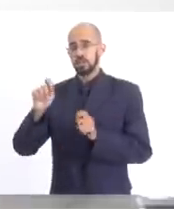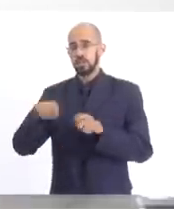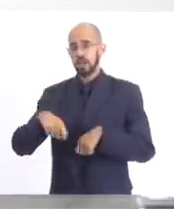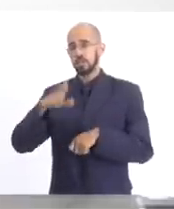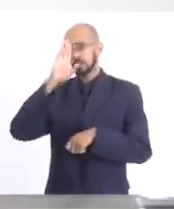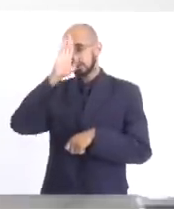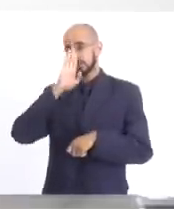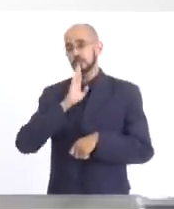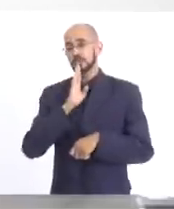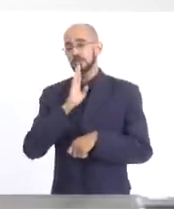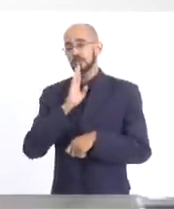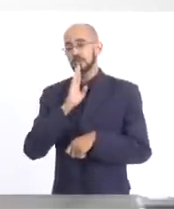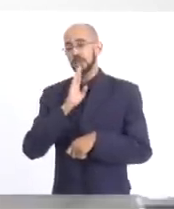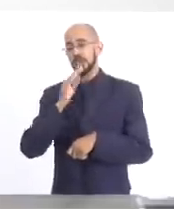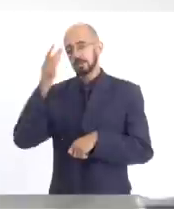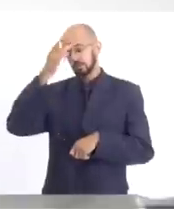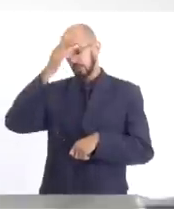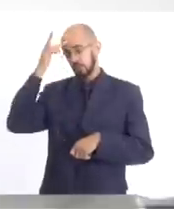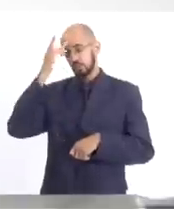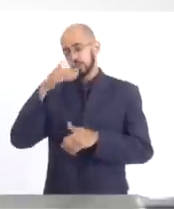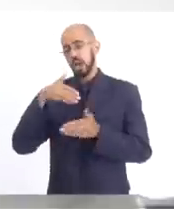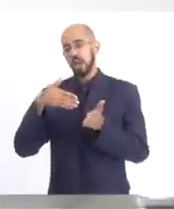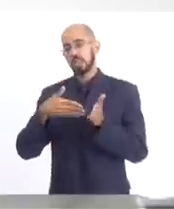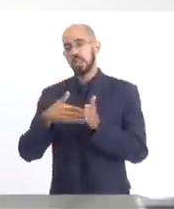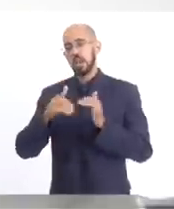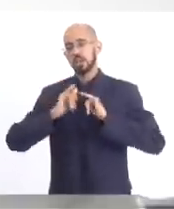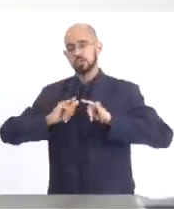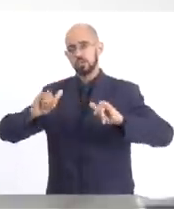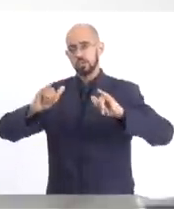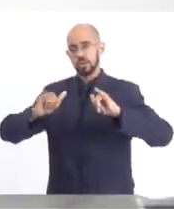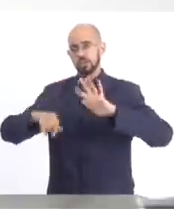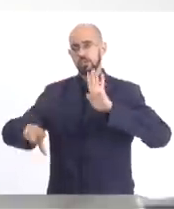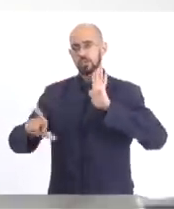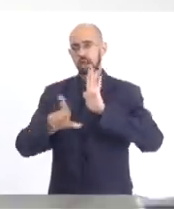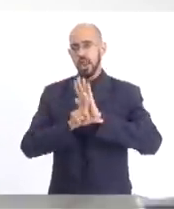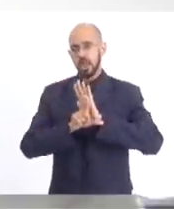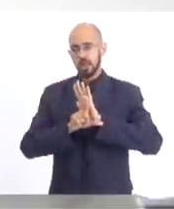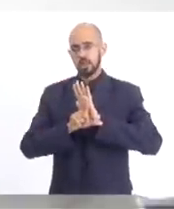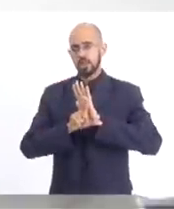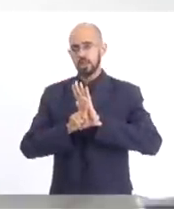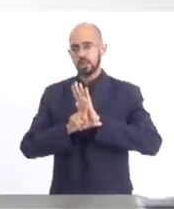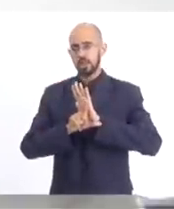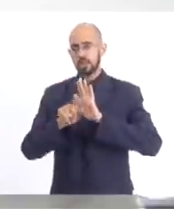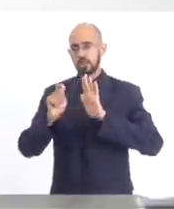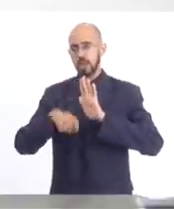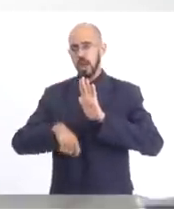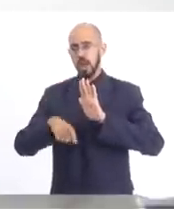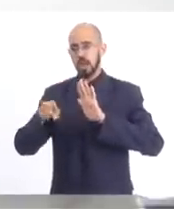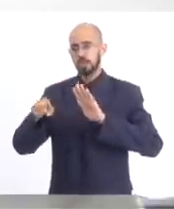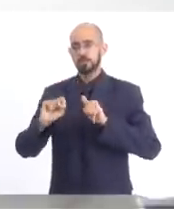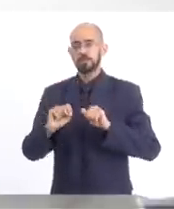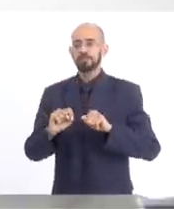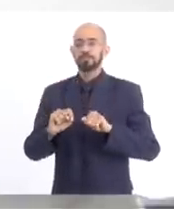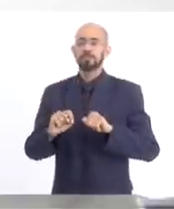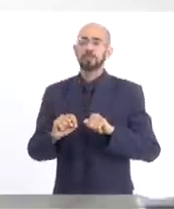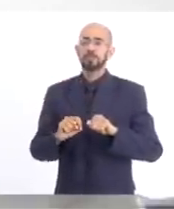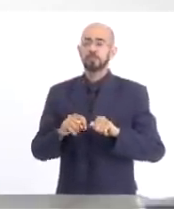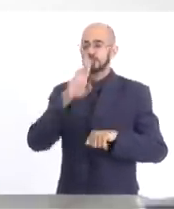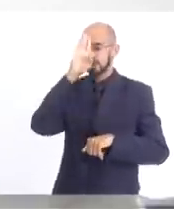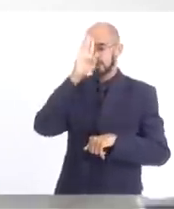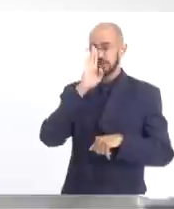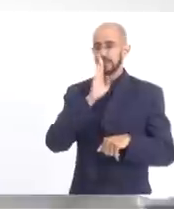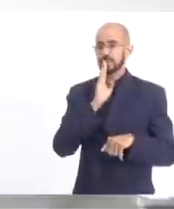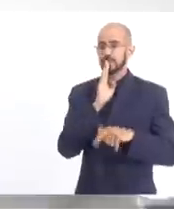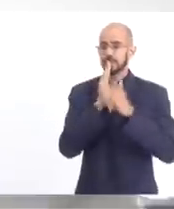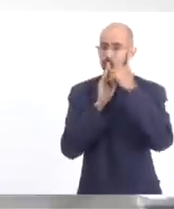as pessoas até a promulgação da lei. Tá? Até a promulgação da lei, eu posso dar isenção de